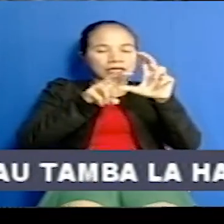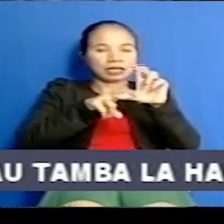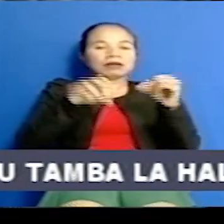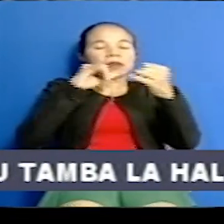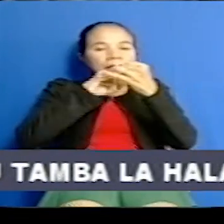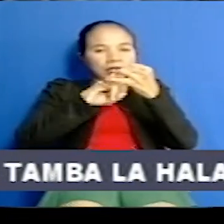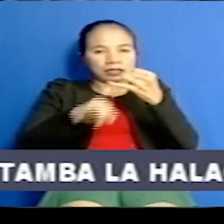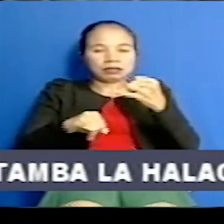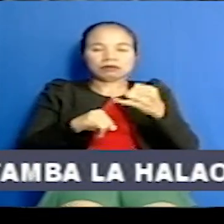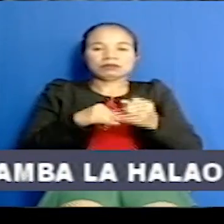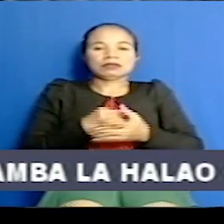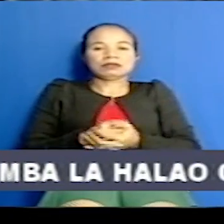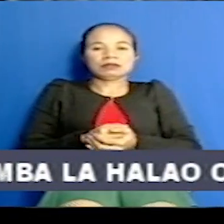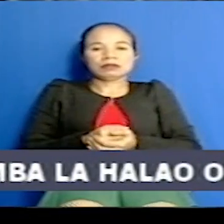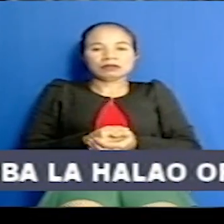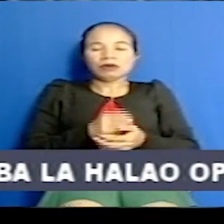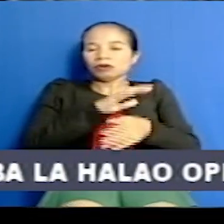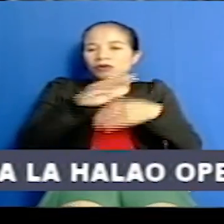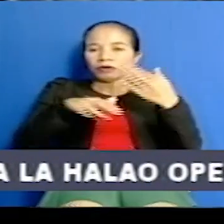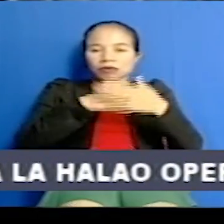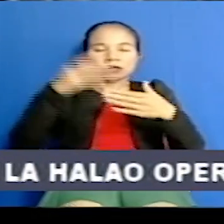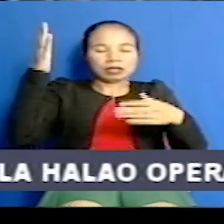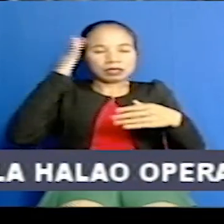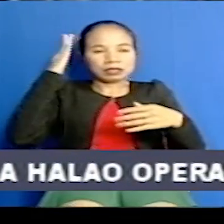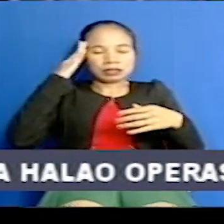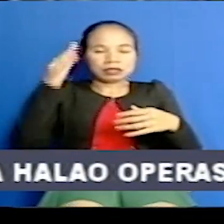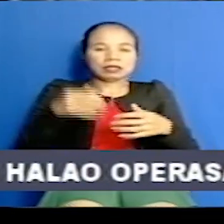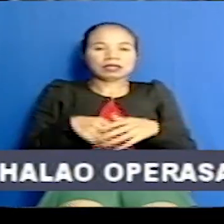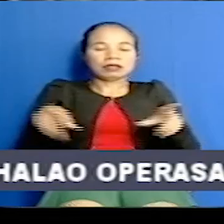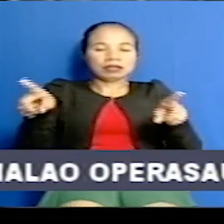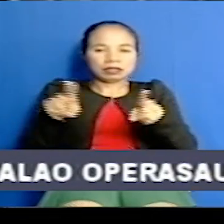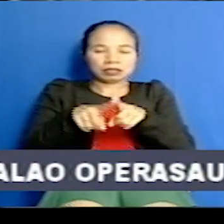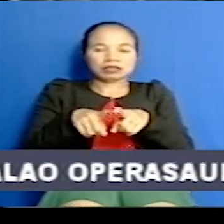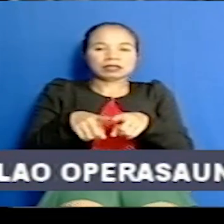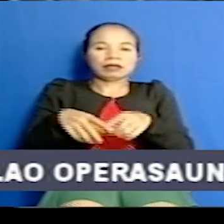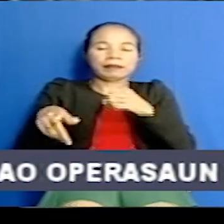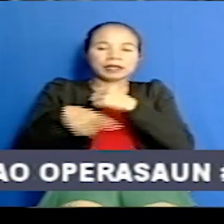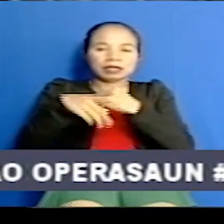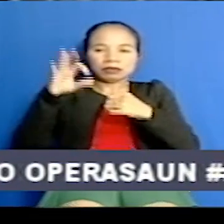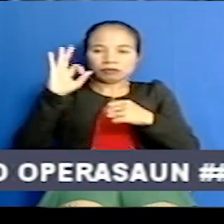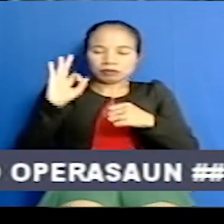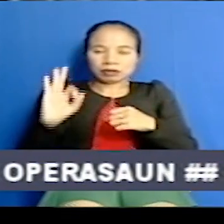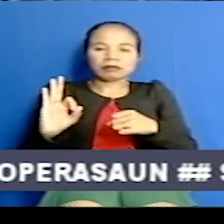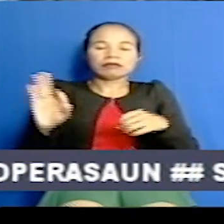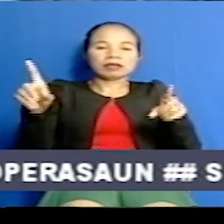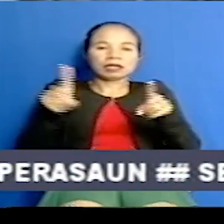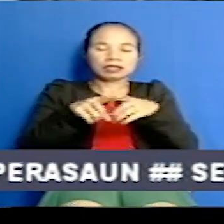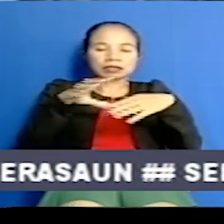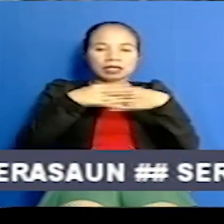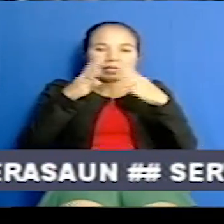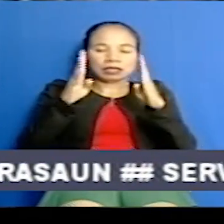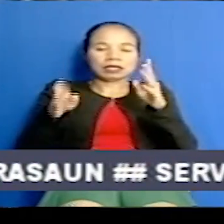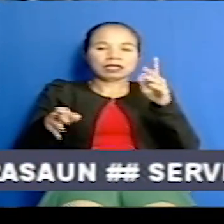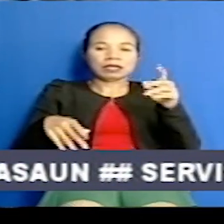tinha lá. Outro tem que estar o membro como descentrado Fretilin. Vamos faz parte da liderança